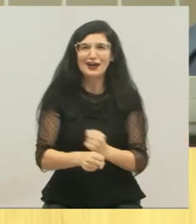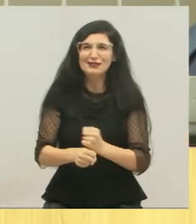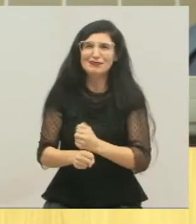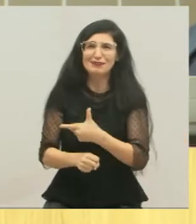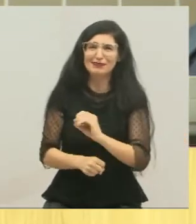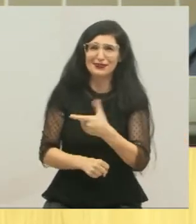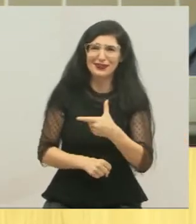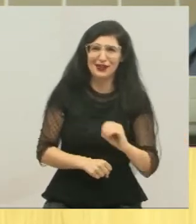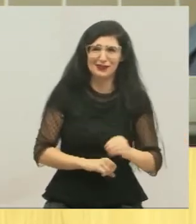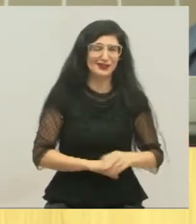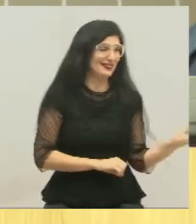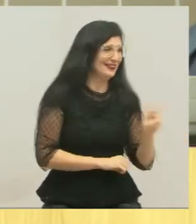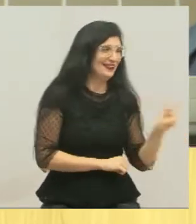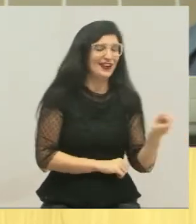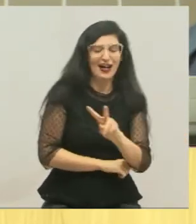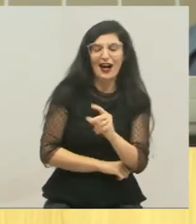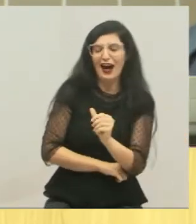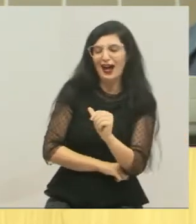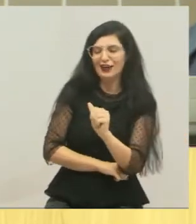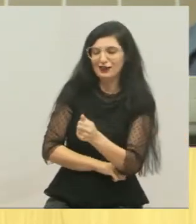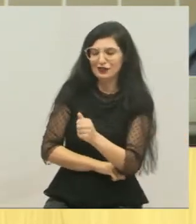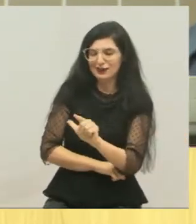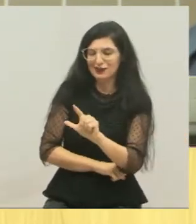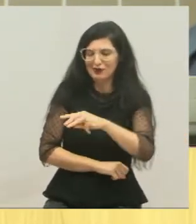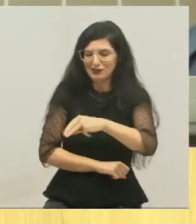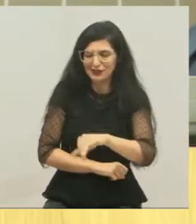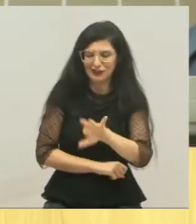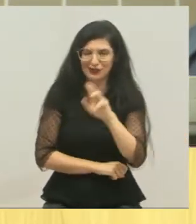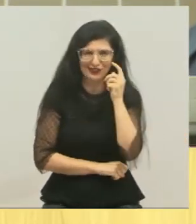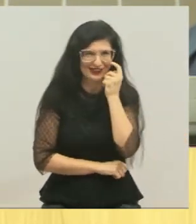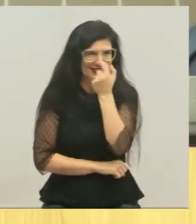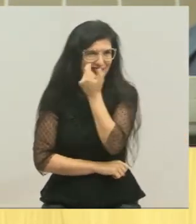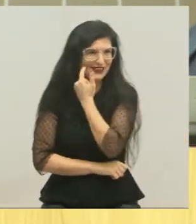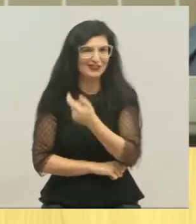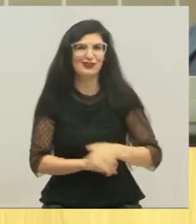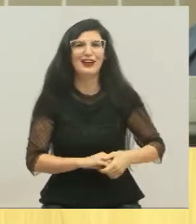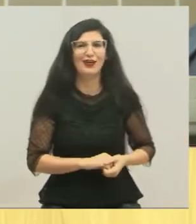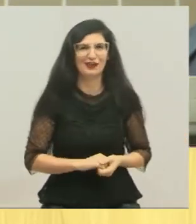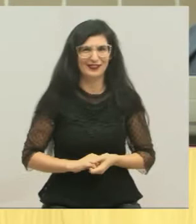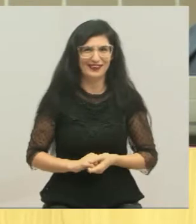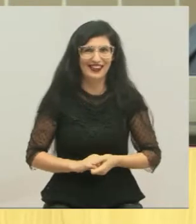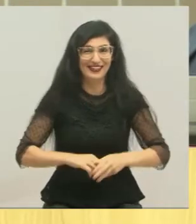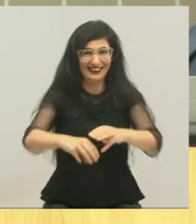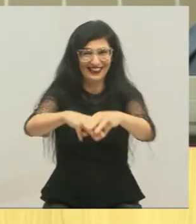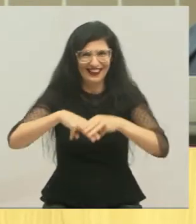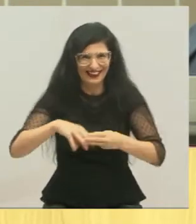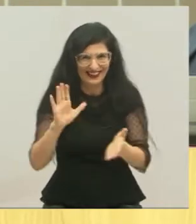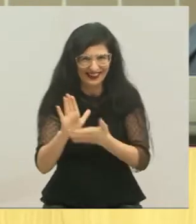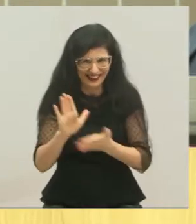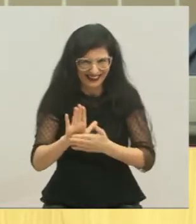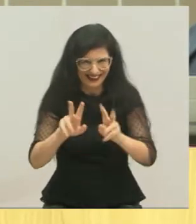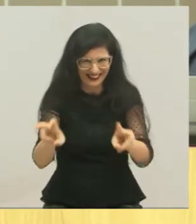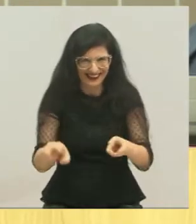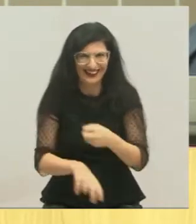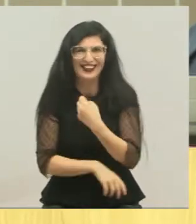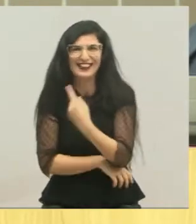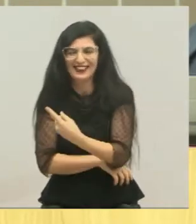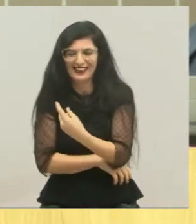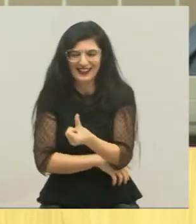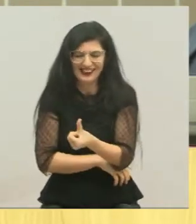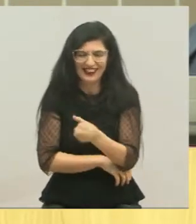2020. Autoria, vereador Valmir, do Parque Meia Lua. Moção número 168.